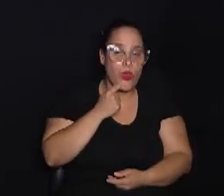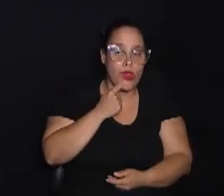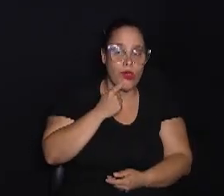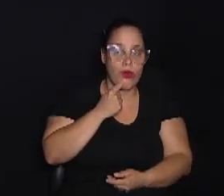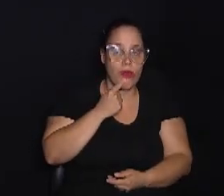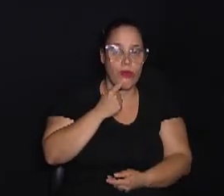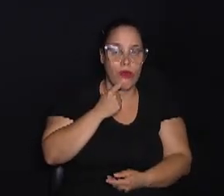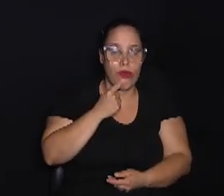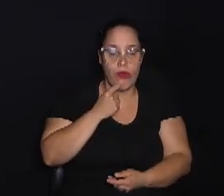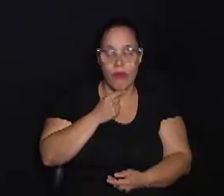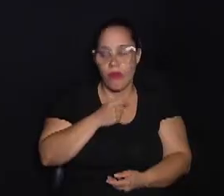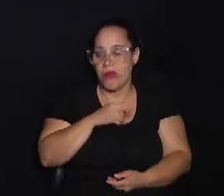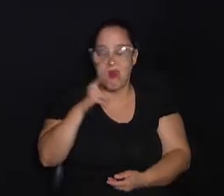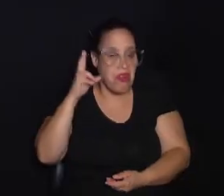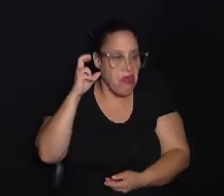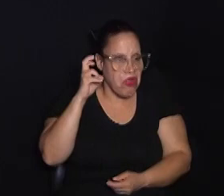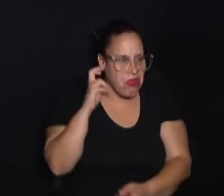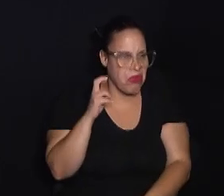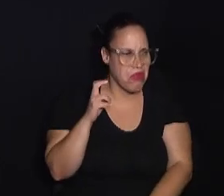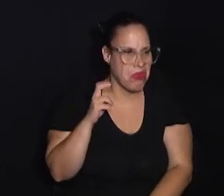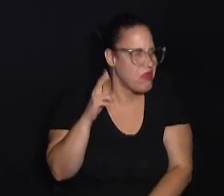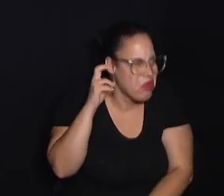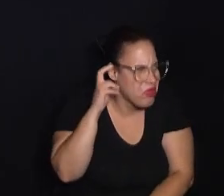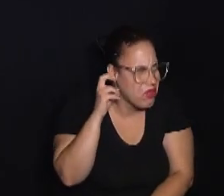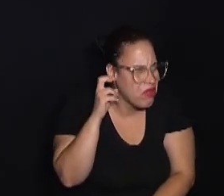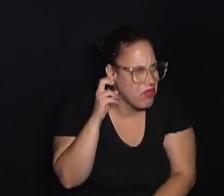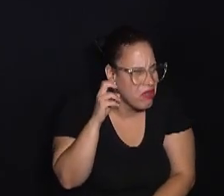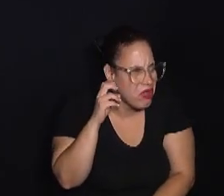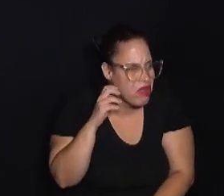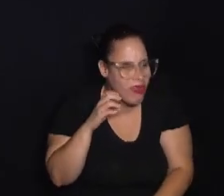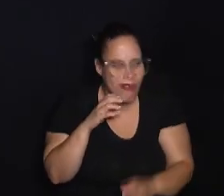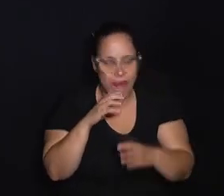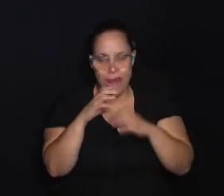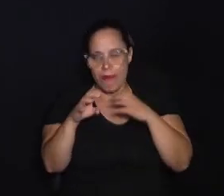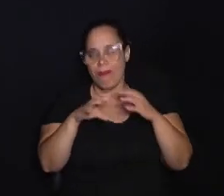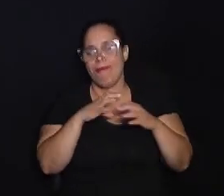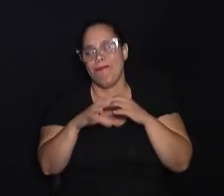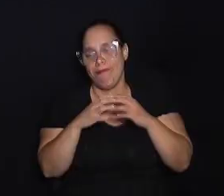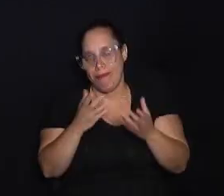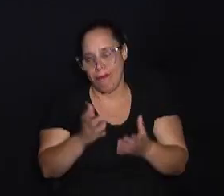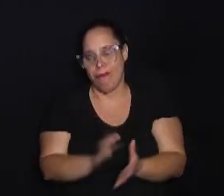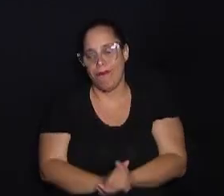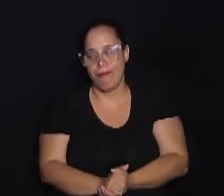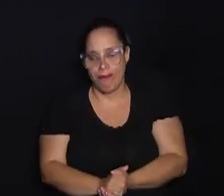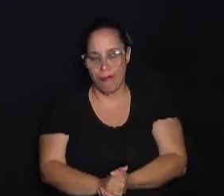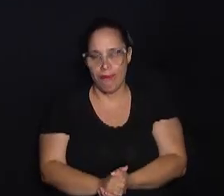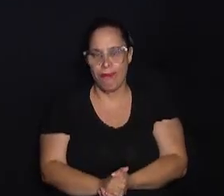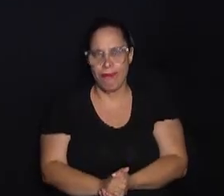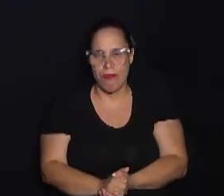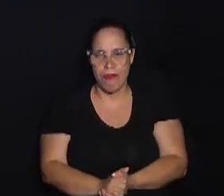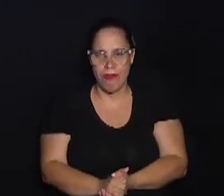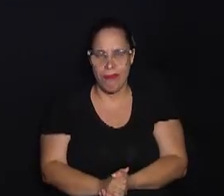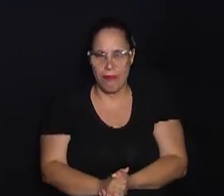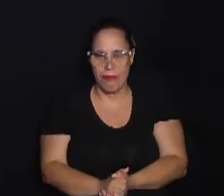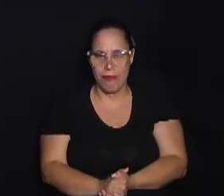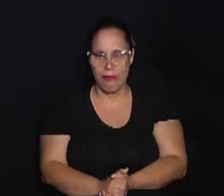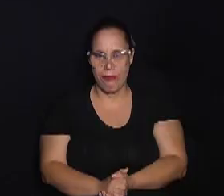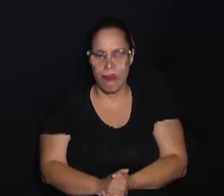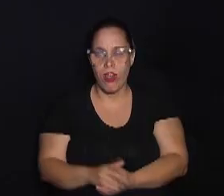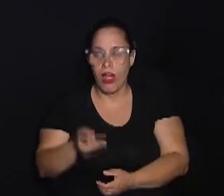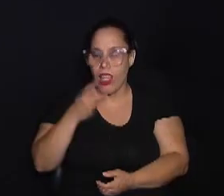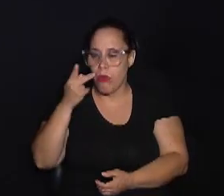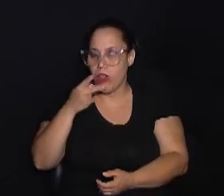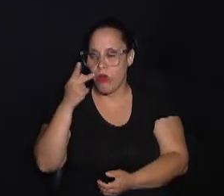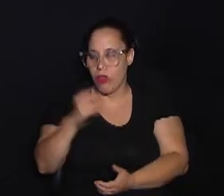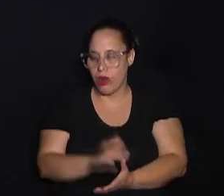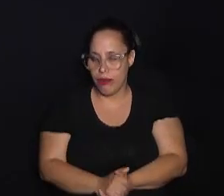que não consegue ouvir o que o profissional Não consegue se comunicar, não né? consegue se comunicar, né? Da forma mais comum, que é a parte da fala.